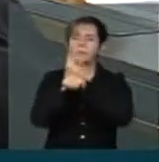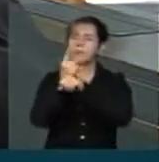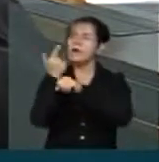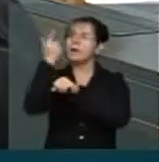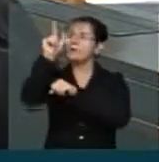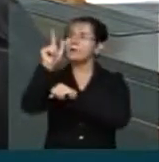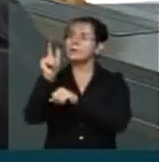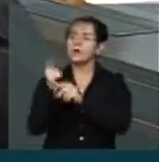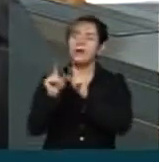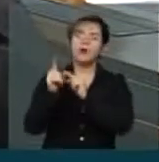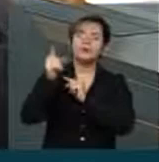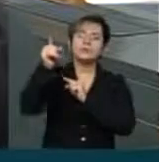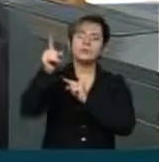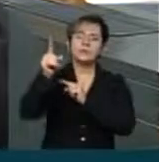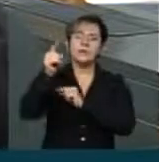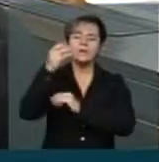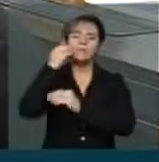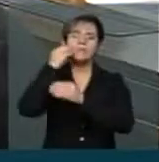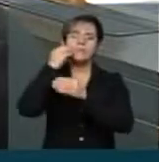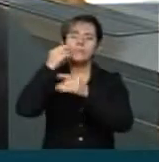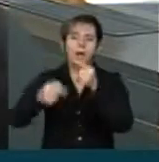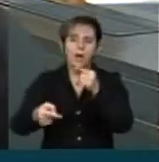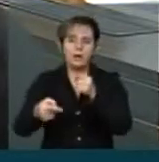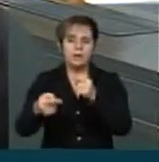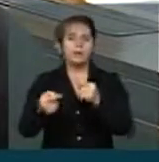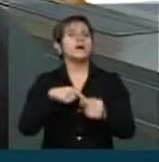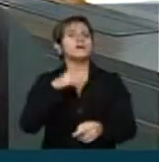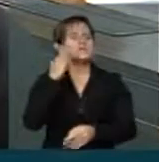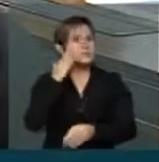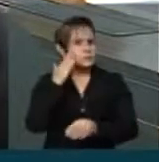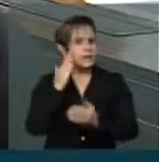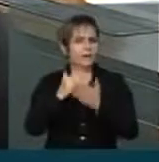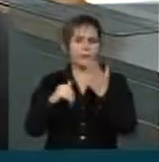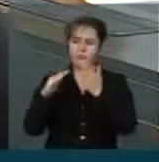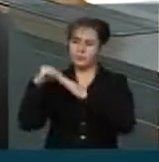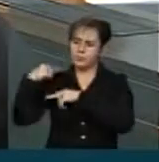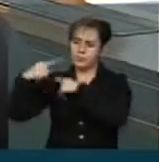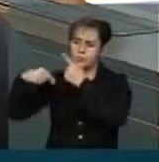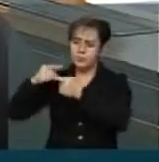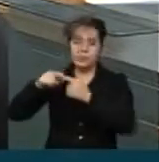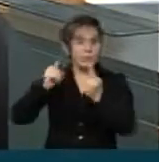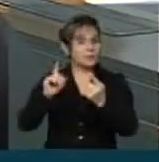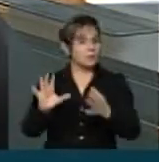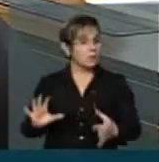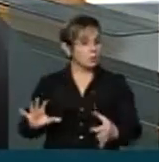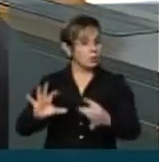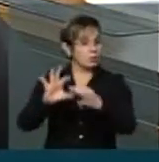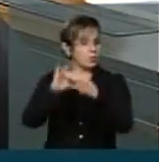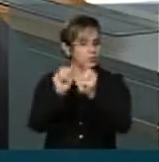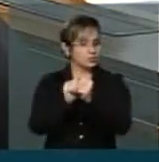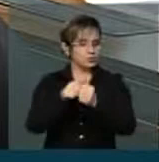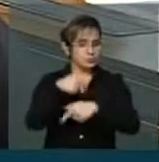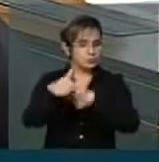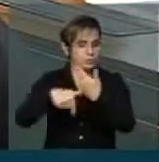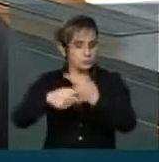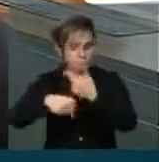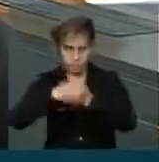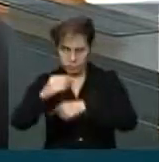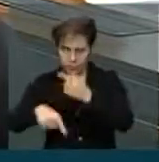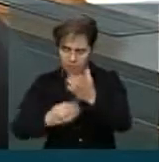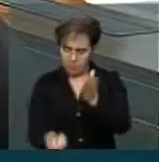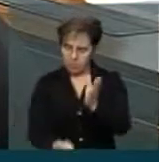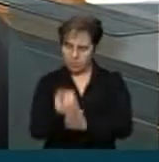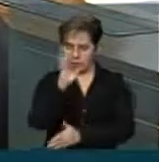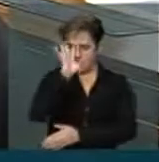ligação acaba caindo. A gente sabe os fatores que levam a isso tudo, mas é um conjunto de atitudes que nós precisamos tomar